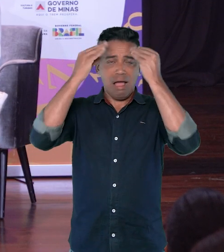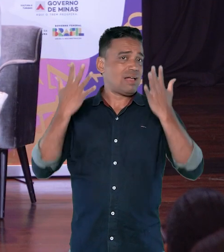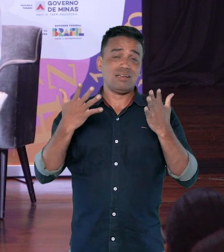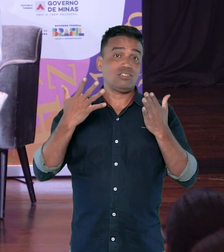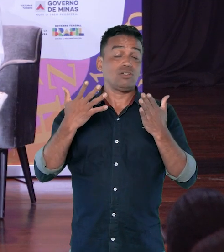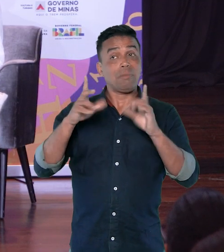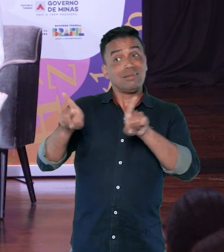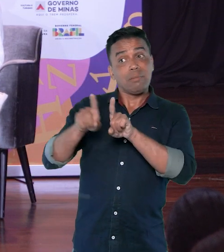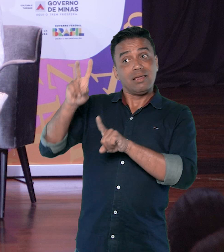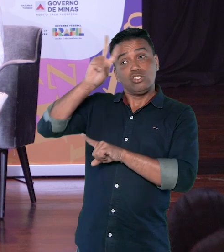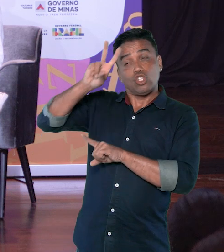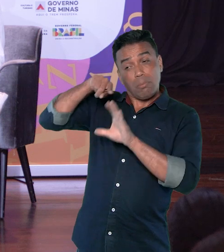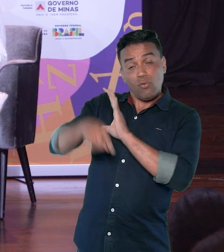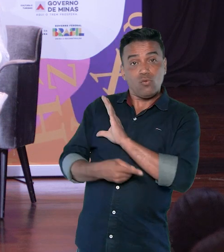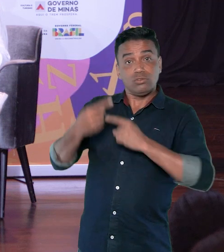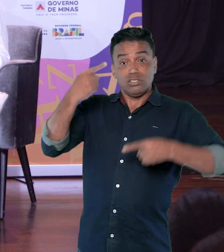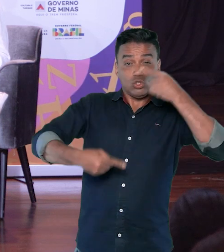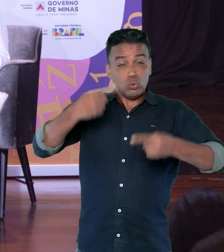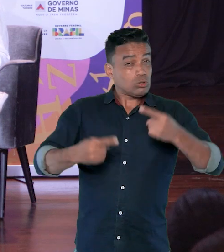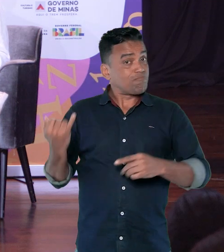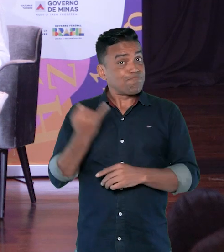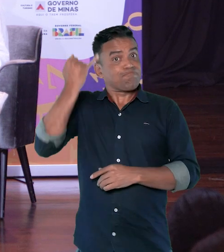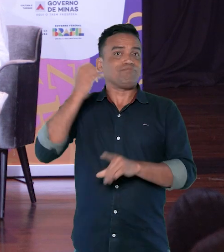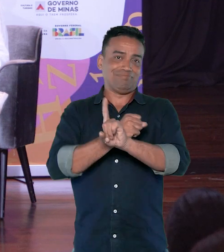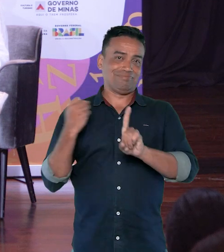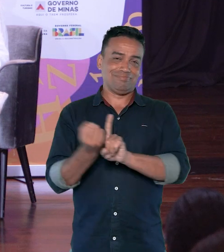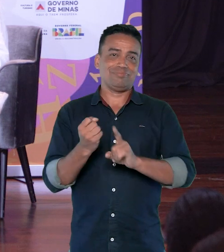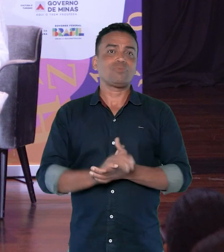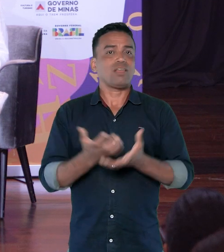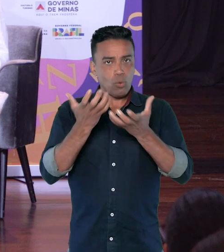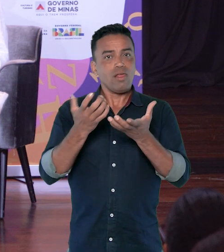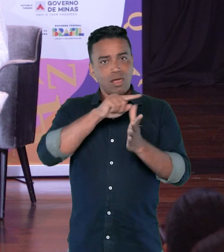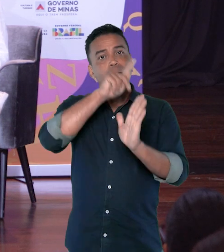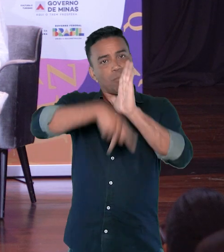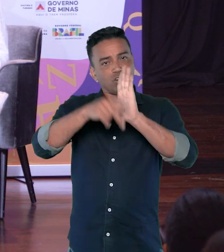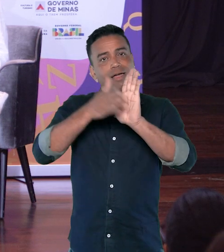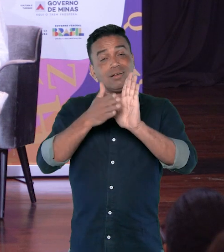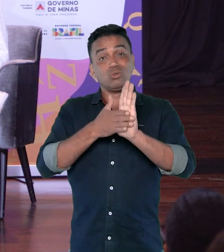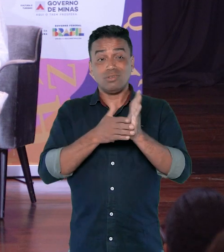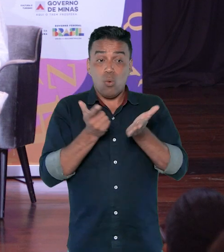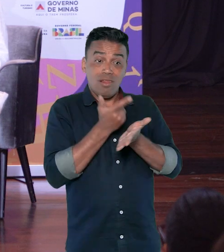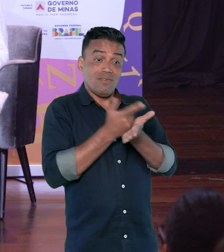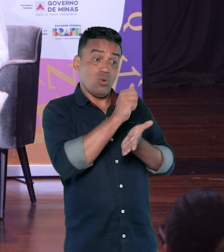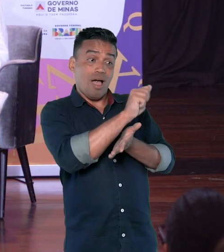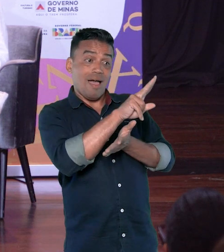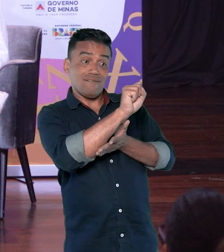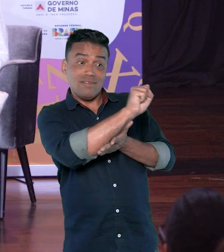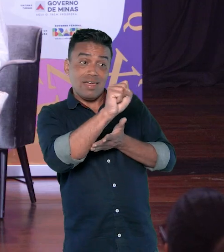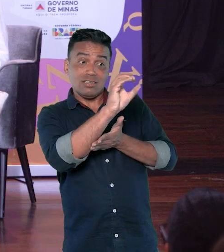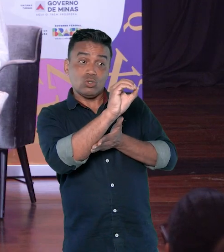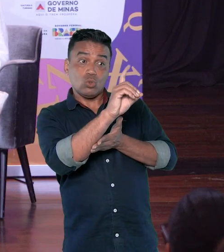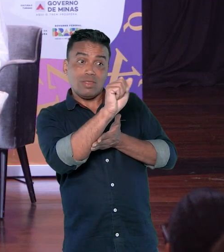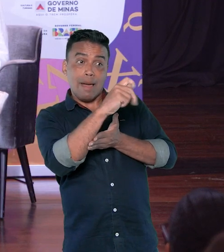acho que seja uma discussão importante. Né? Então é isso que eu queria fazer. A censura do Avesso da Pele foi